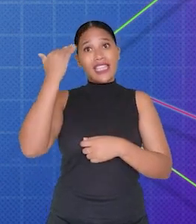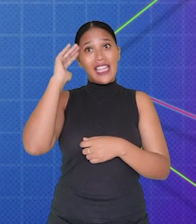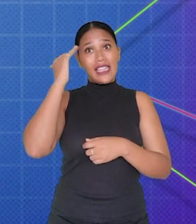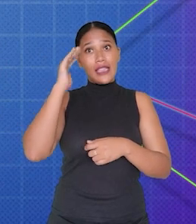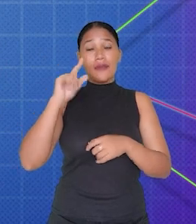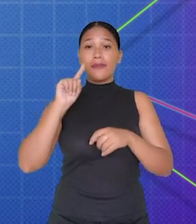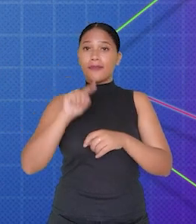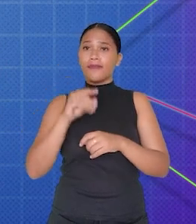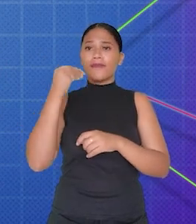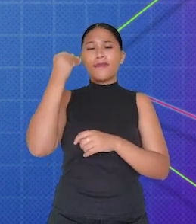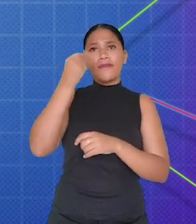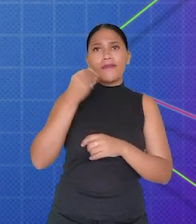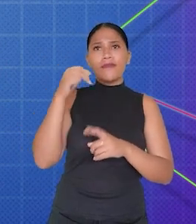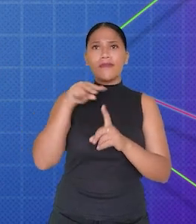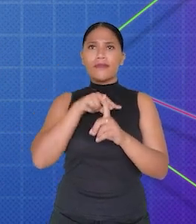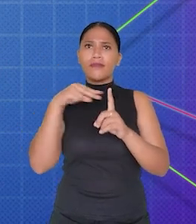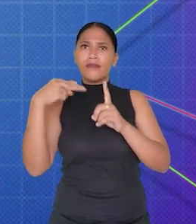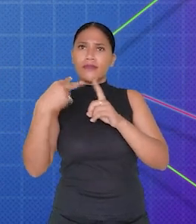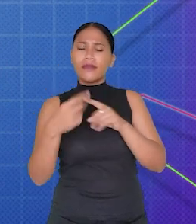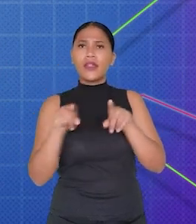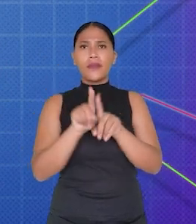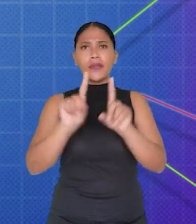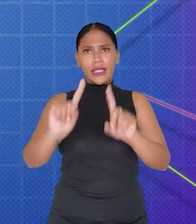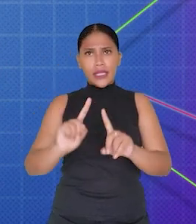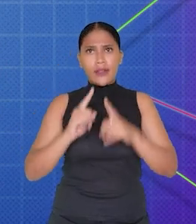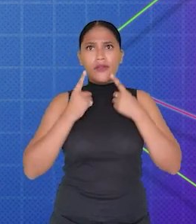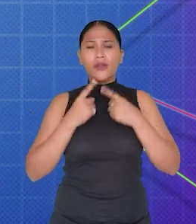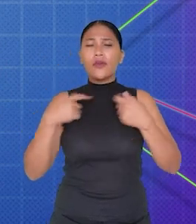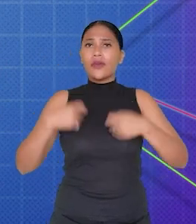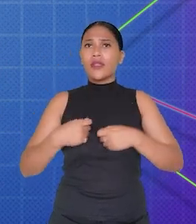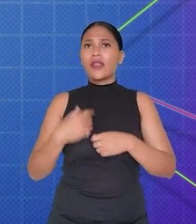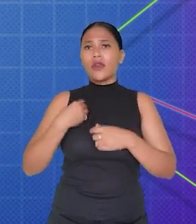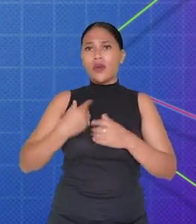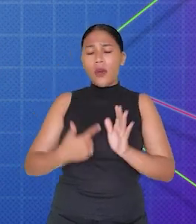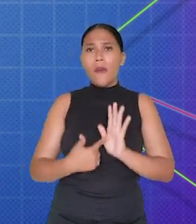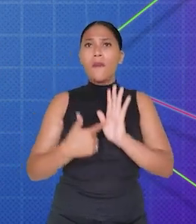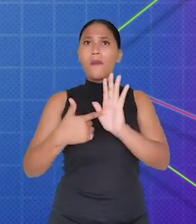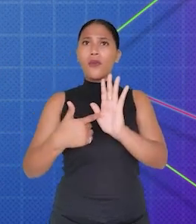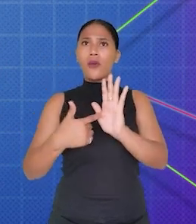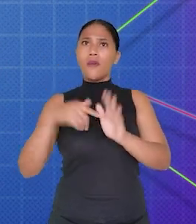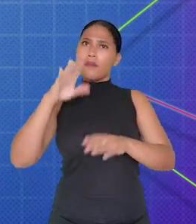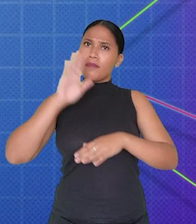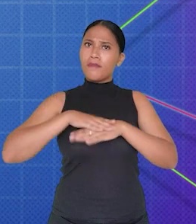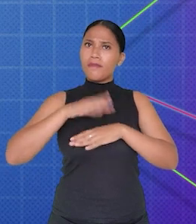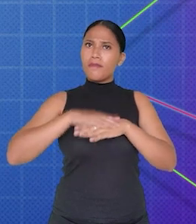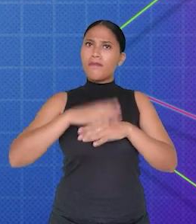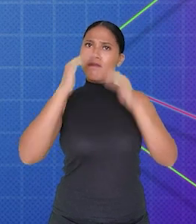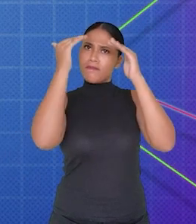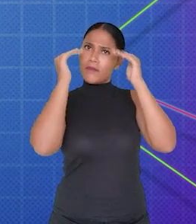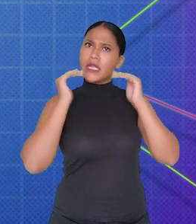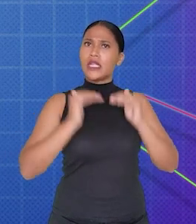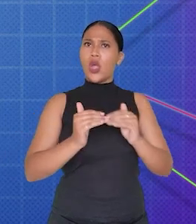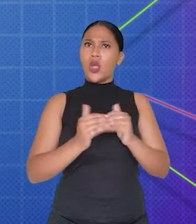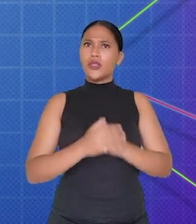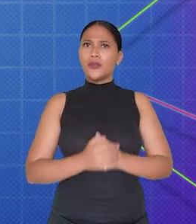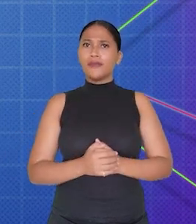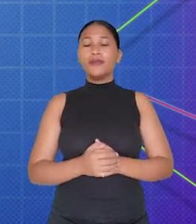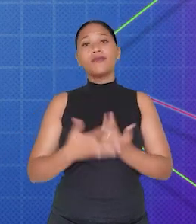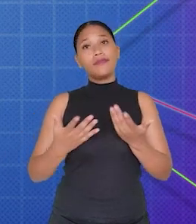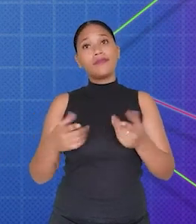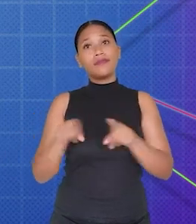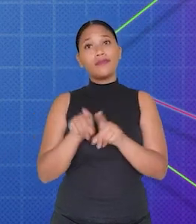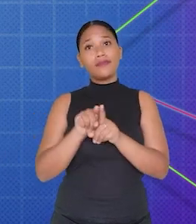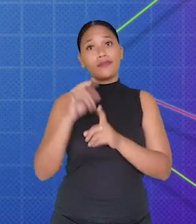entender suas experiências, perspectivas e desafios e trazer essas histórias à luz de uma forma autêntica e respeitosa. Além disso,